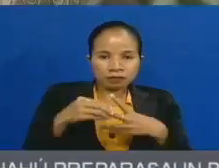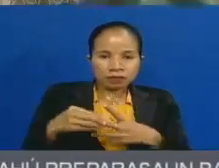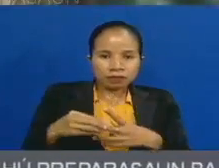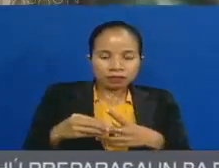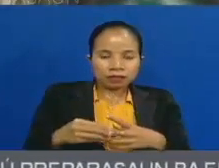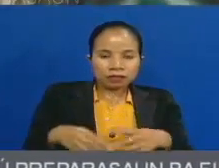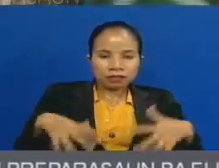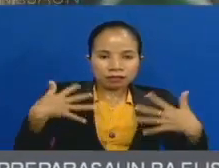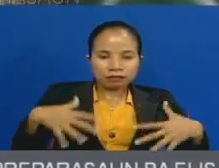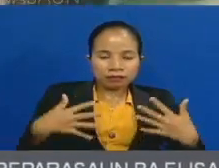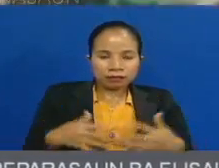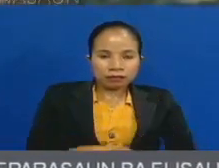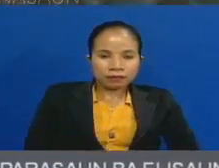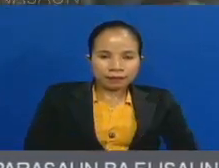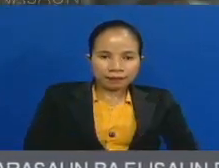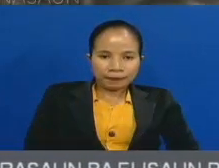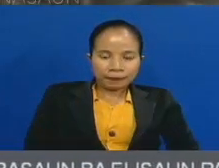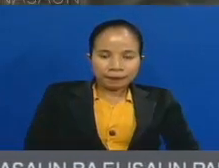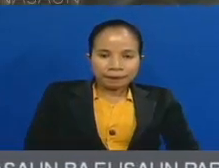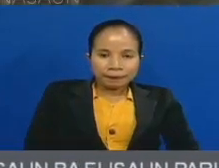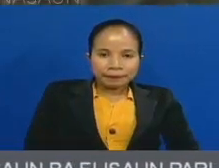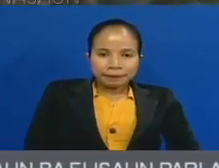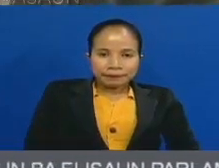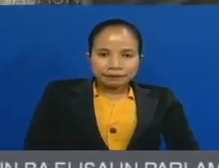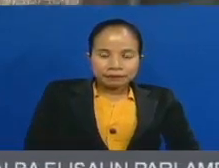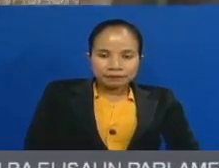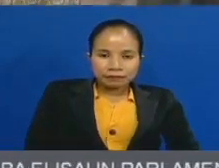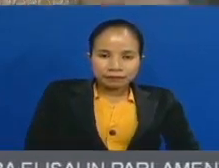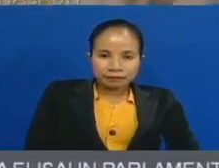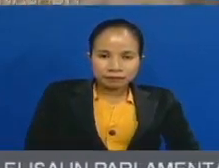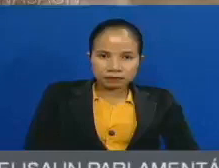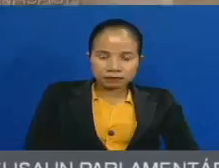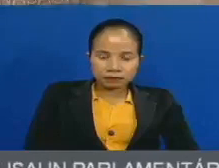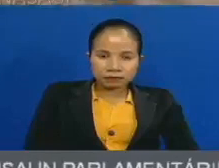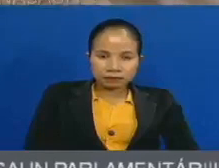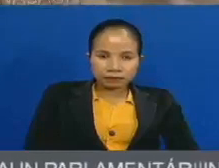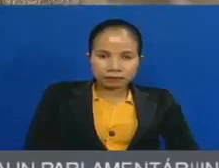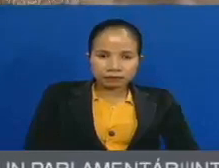resistência.